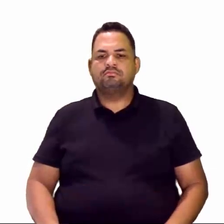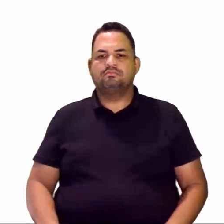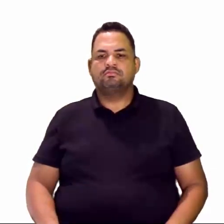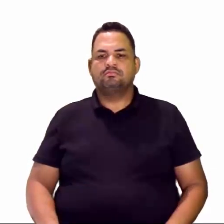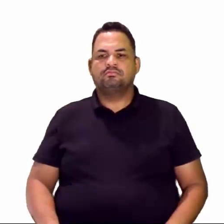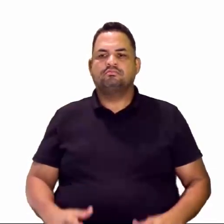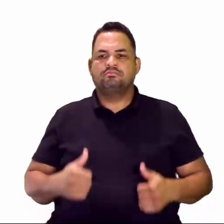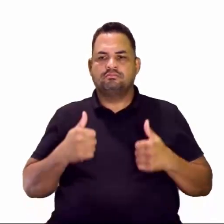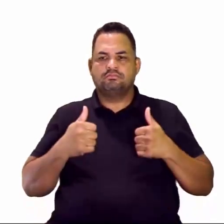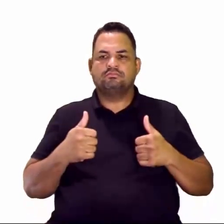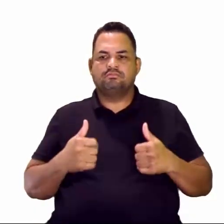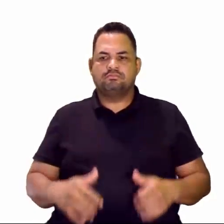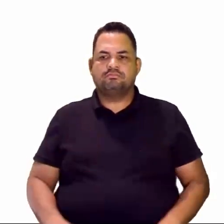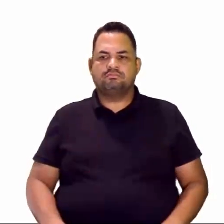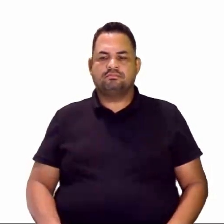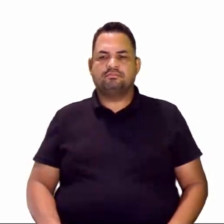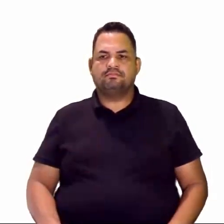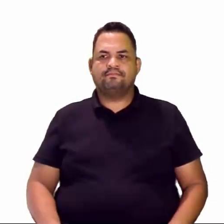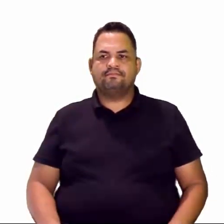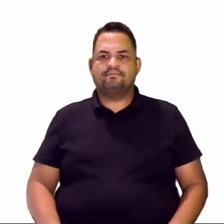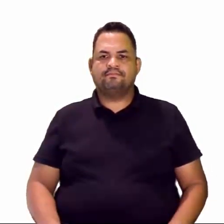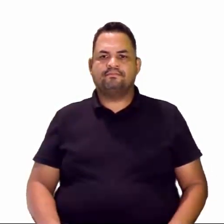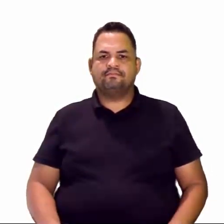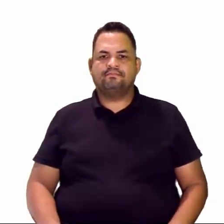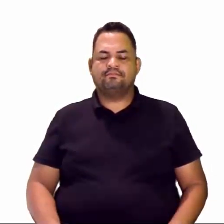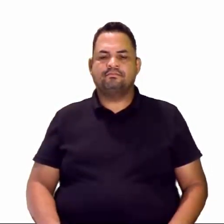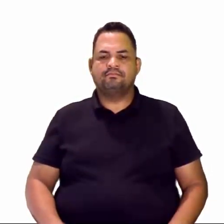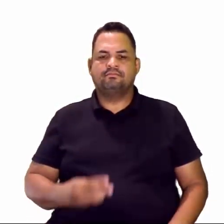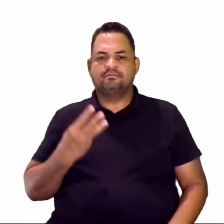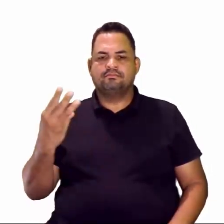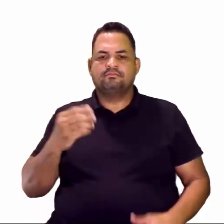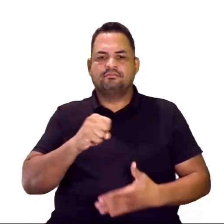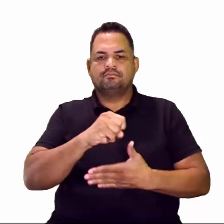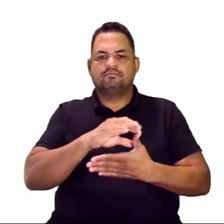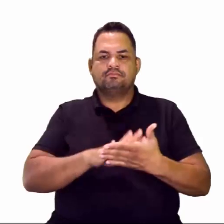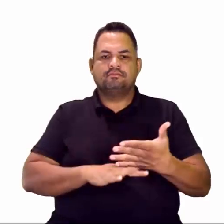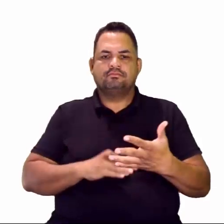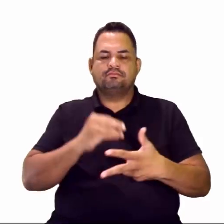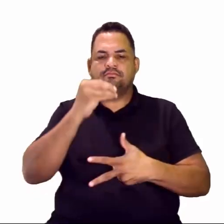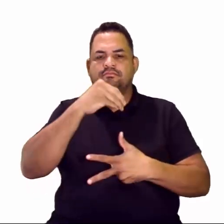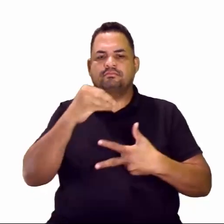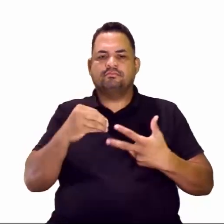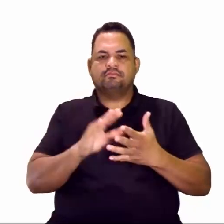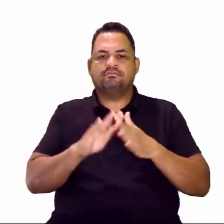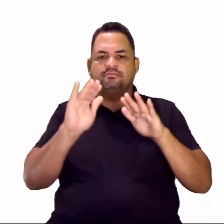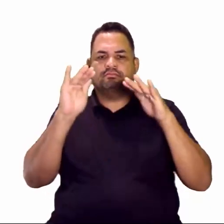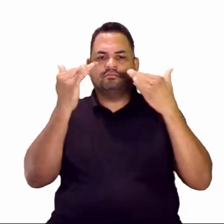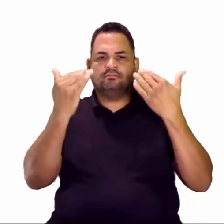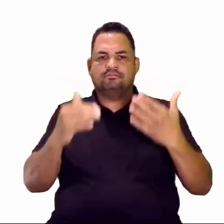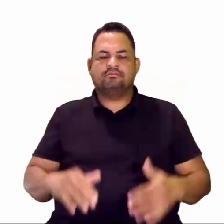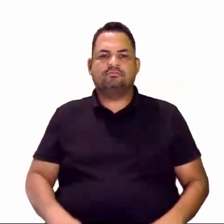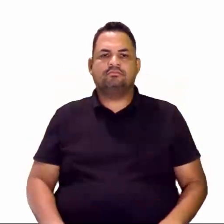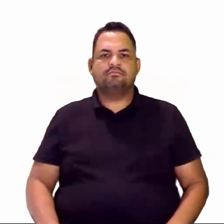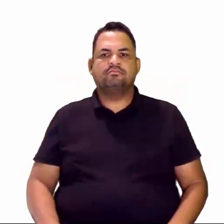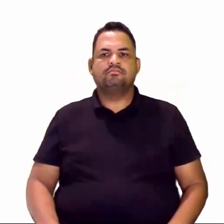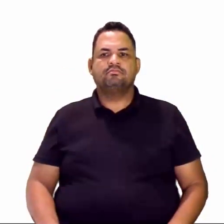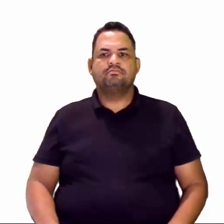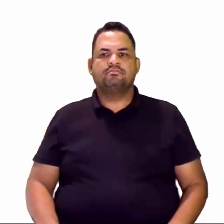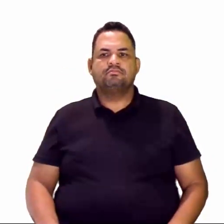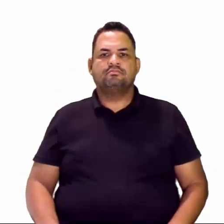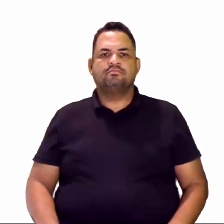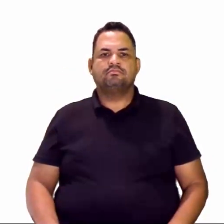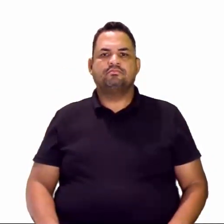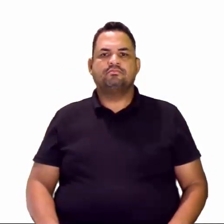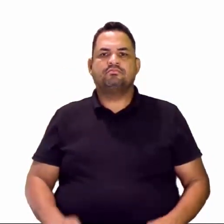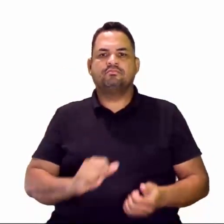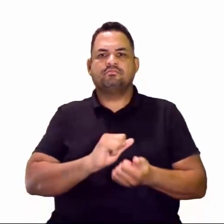oxigenada, beleza? Vamos agora, então, para a terceira questão, com o Se Liga no Enem. E aqui no Se Liga no Enem,